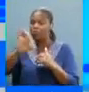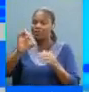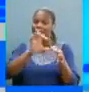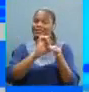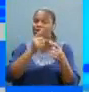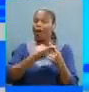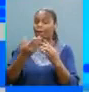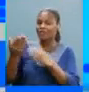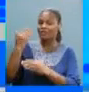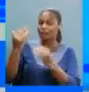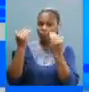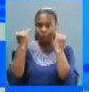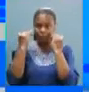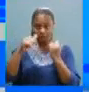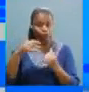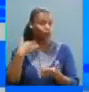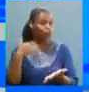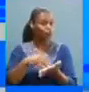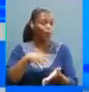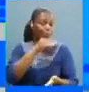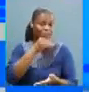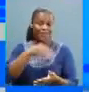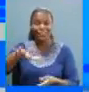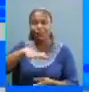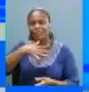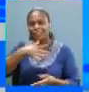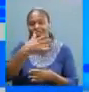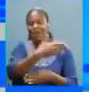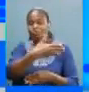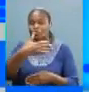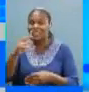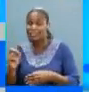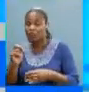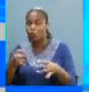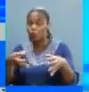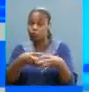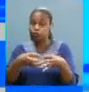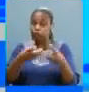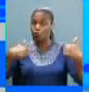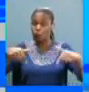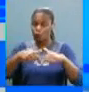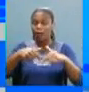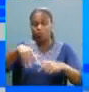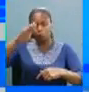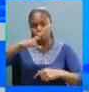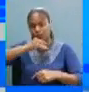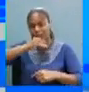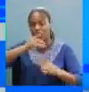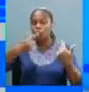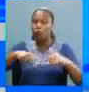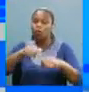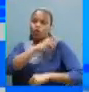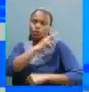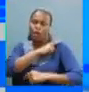transato. Informação avançada esta segunda-feira pela Polícia Nacional no 13º Conselho de Comandos, que reúne na cidade da Praia